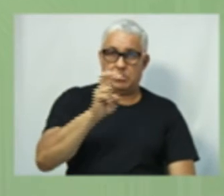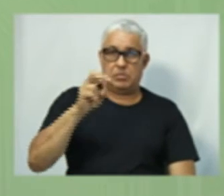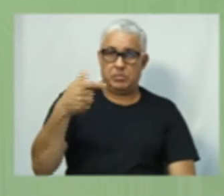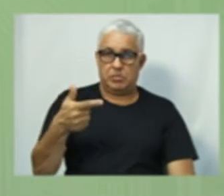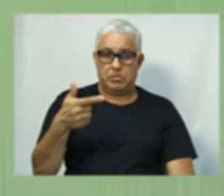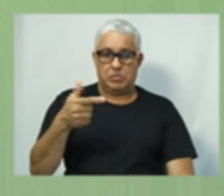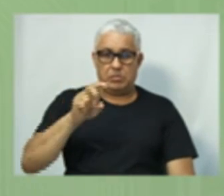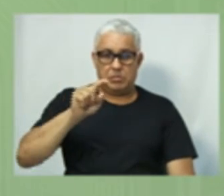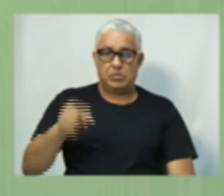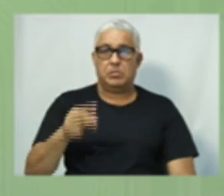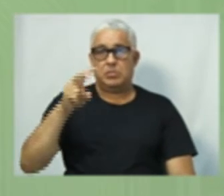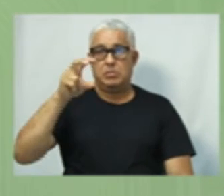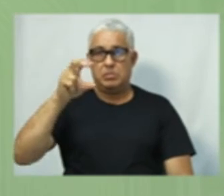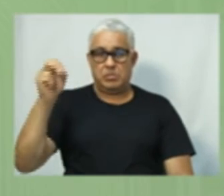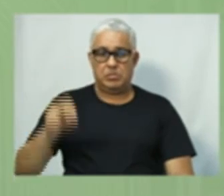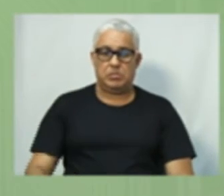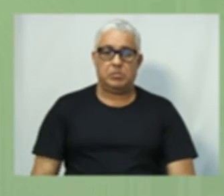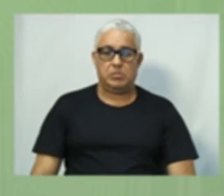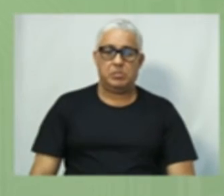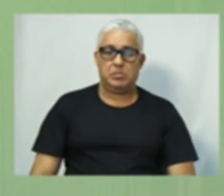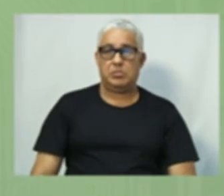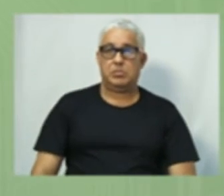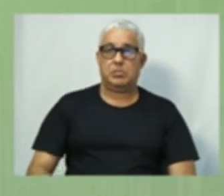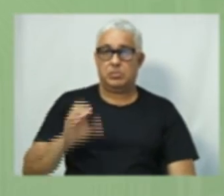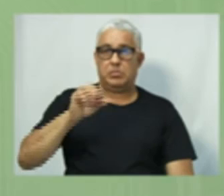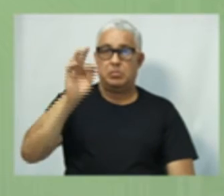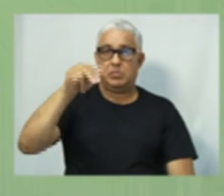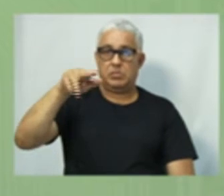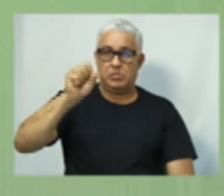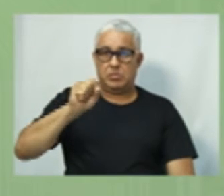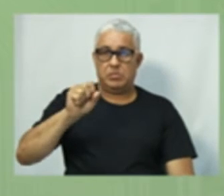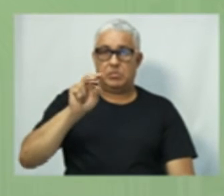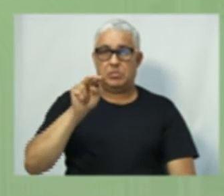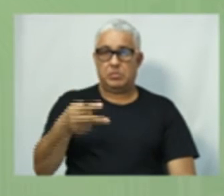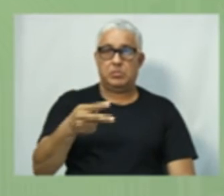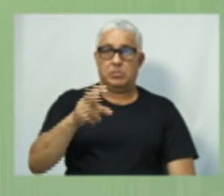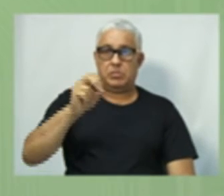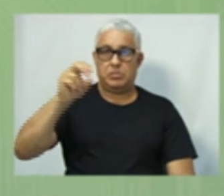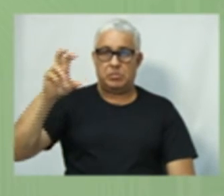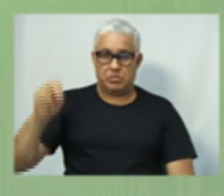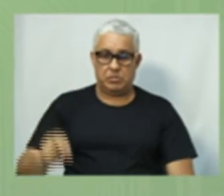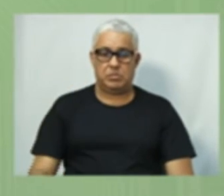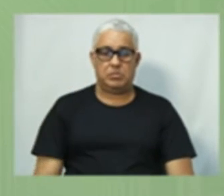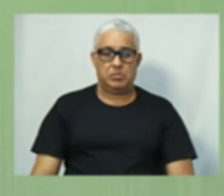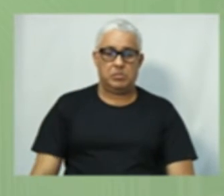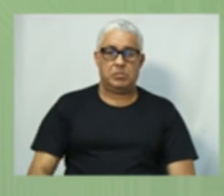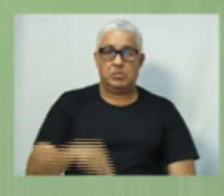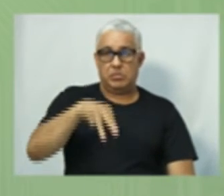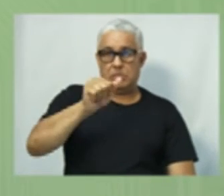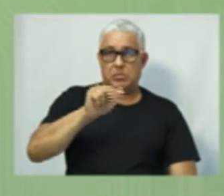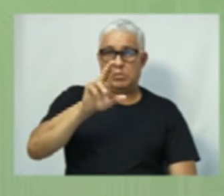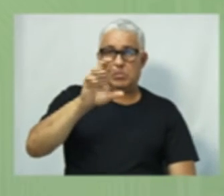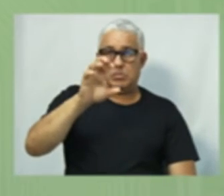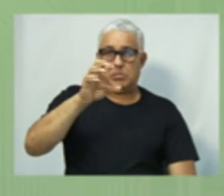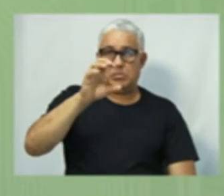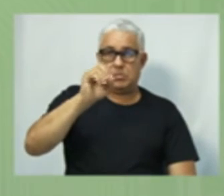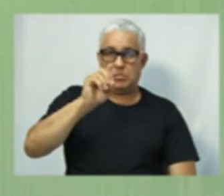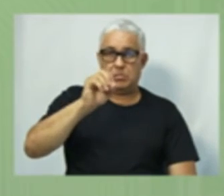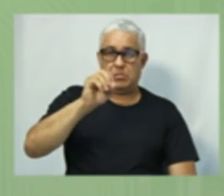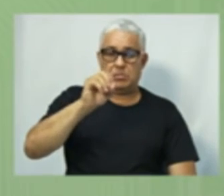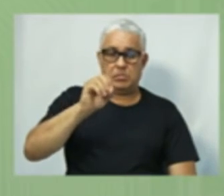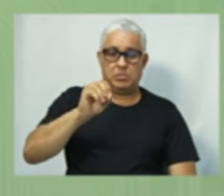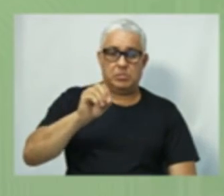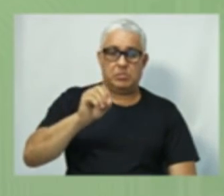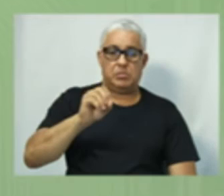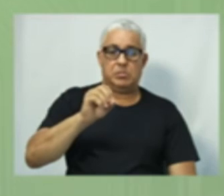552,500. COFINS, 2.550. Março, 637.